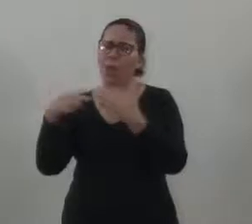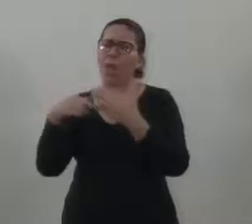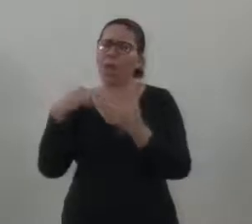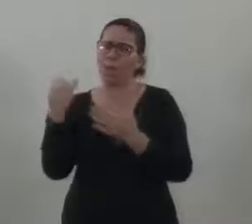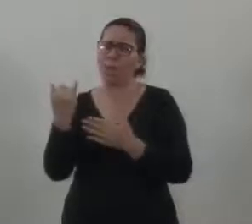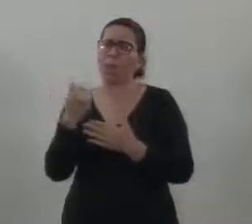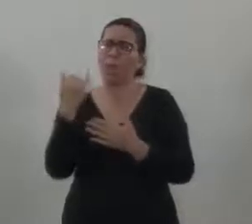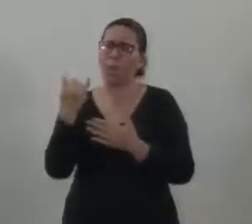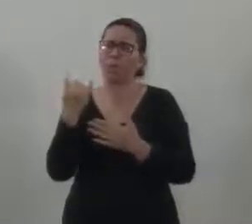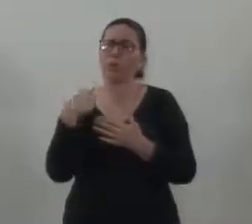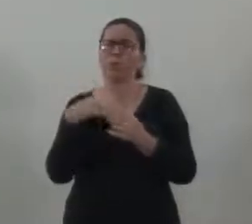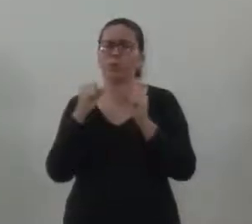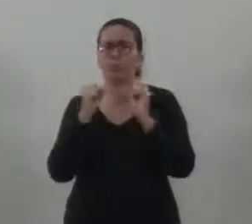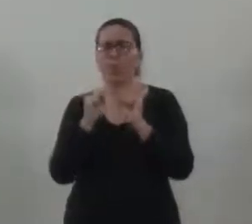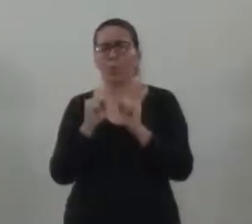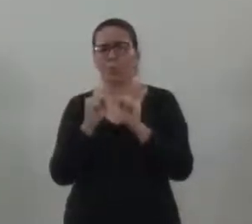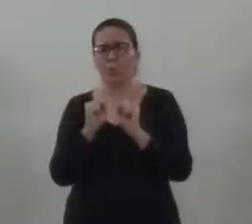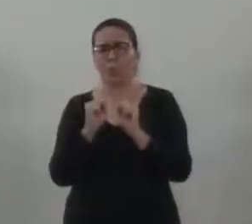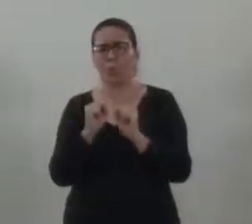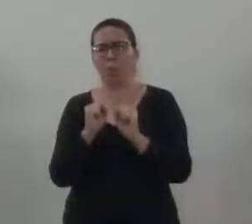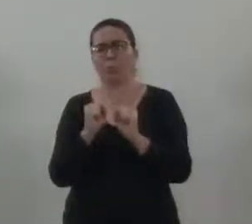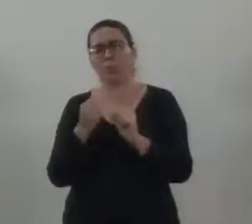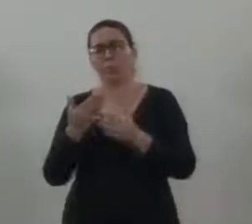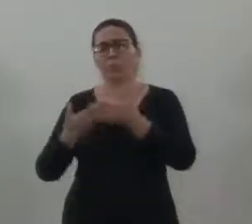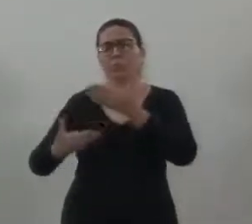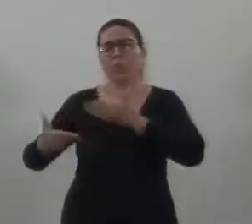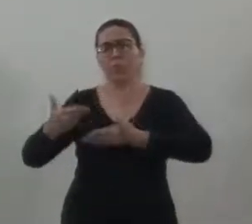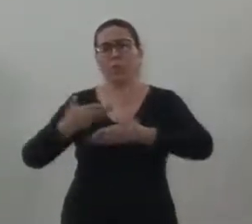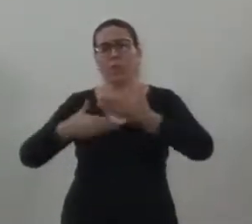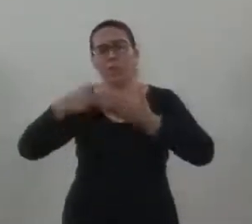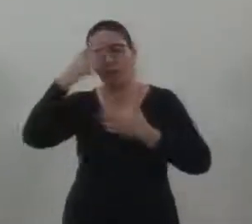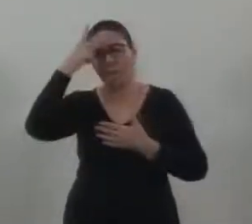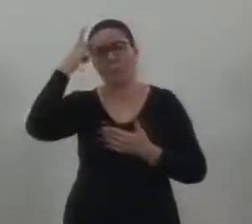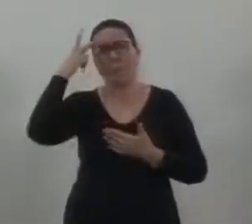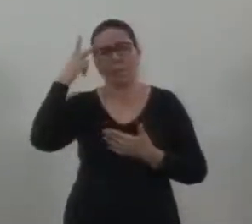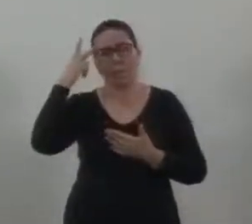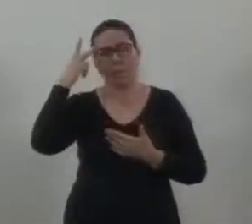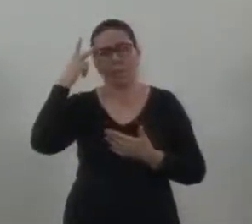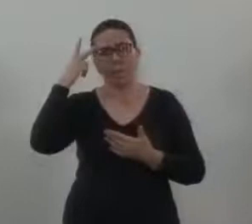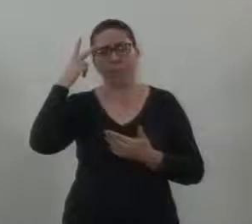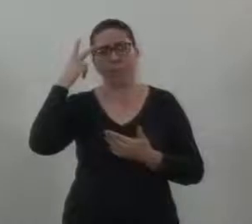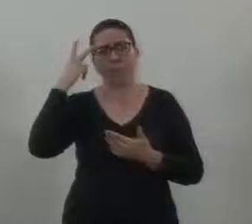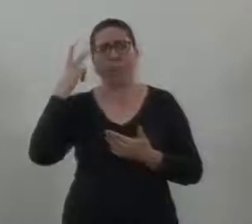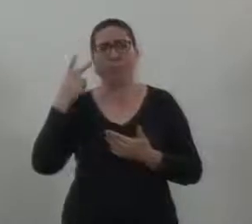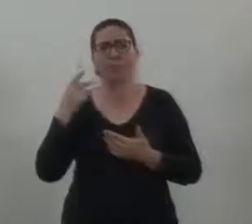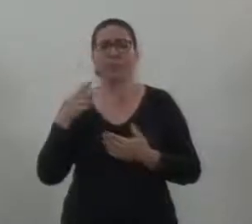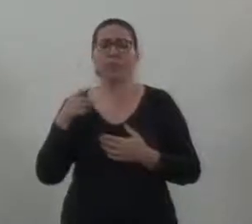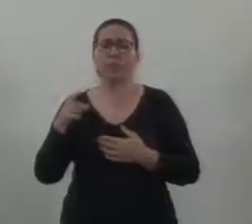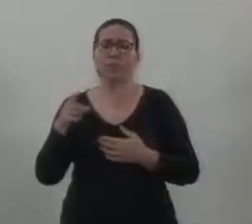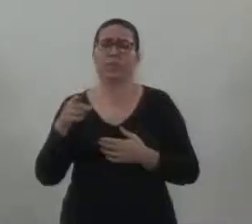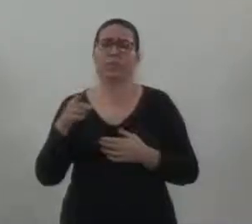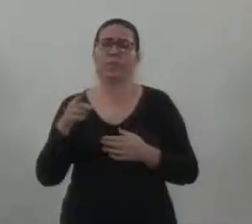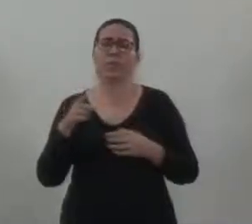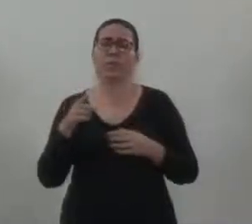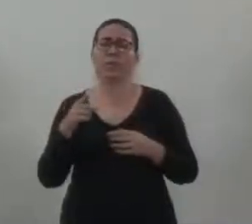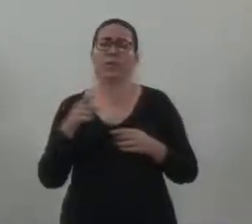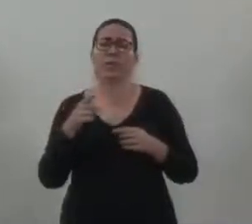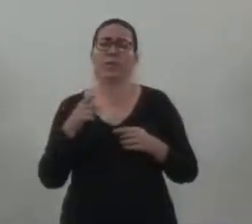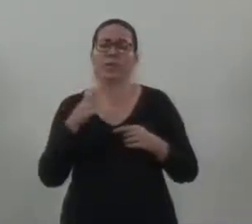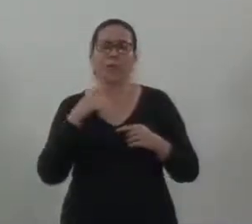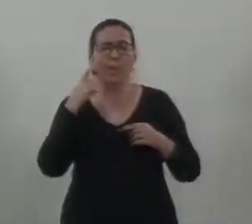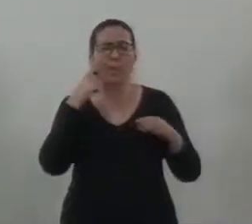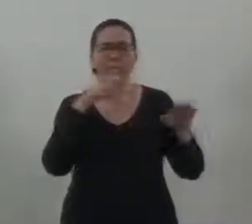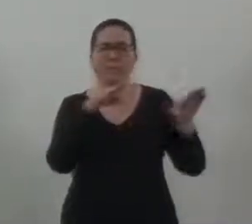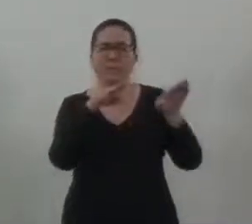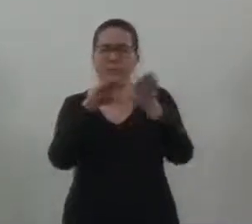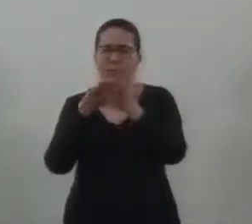sugestões que a gente pode, de fato, envolver as pessoas e, a partir do consenso, não é? Se a Secretaria